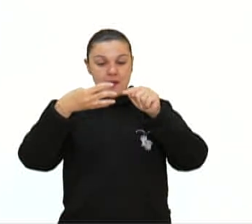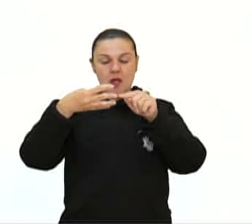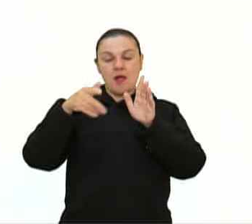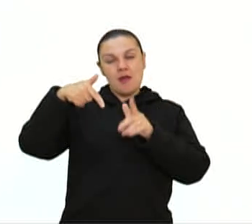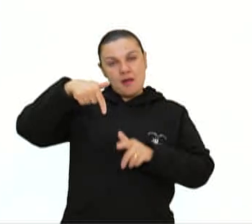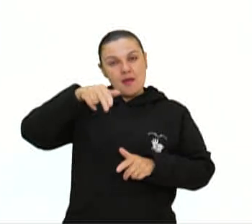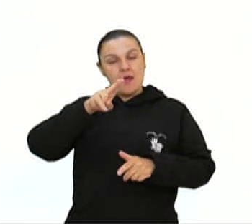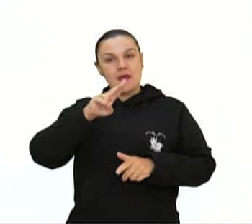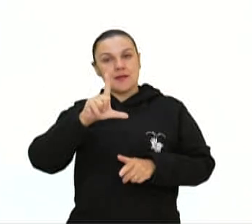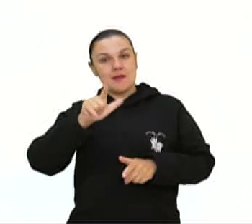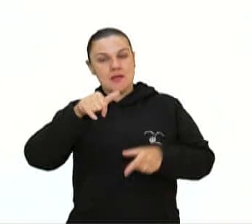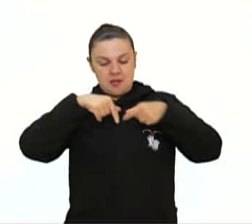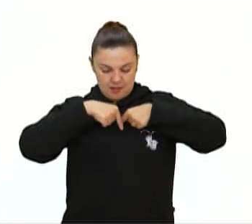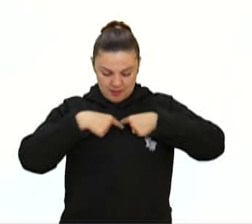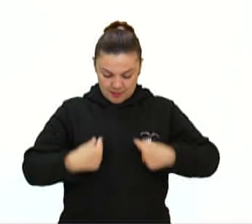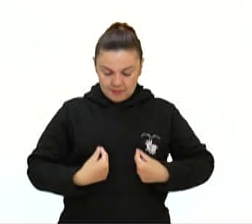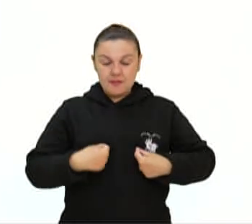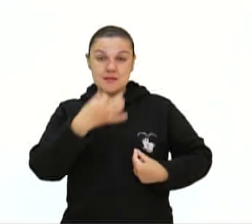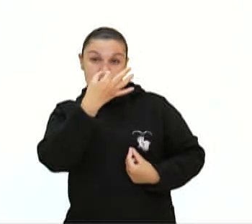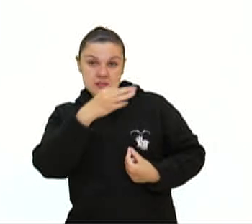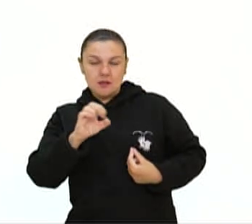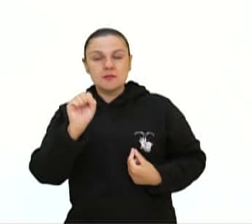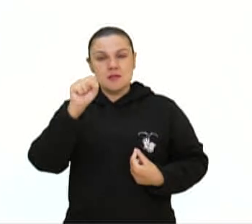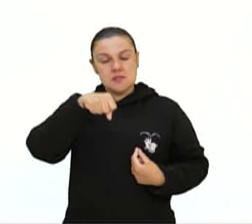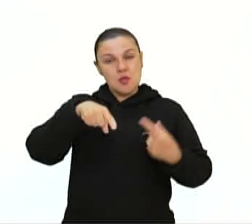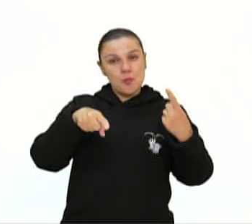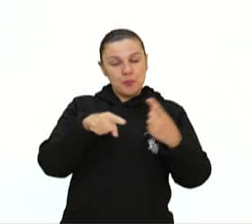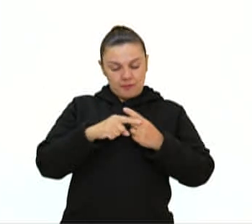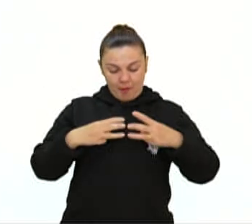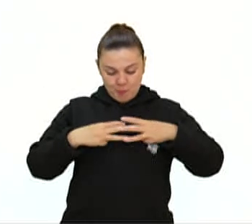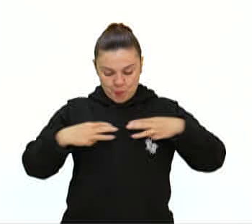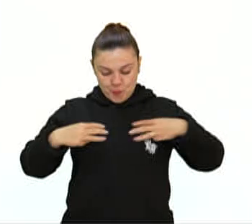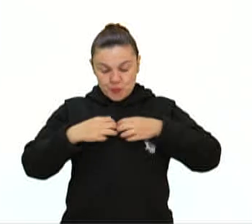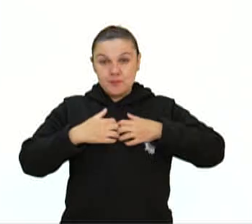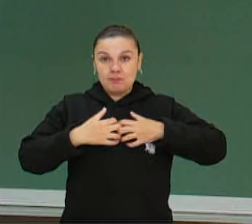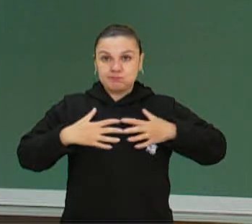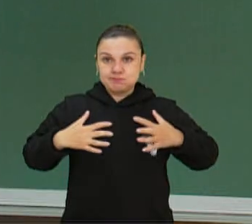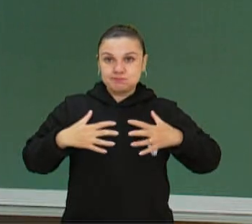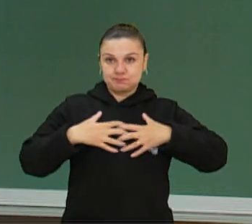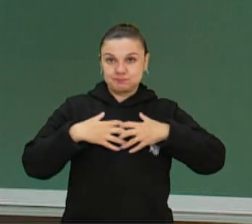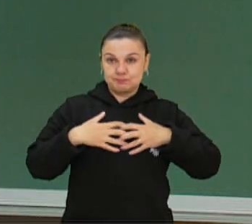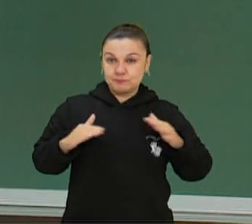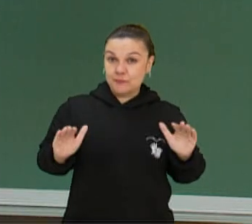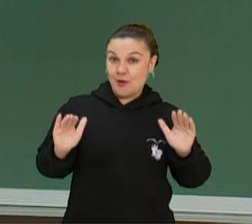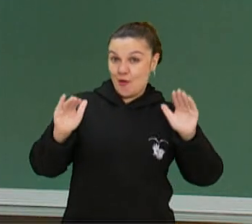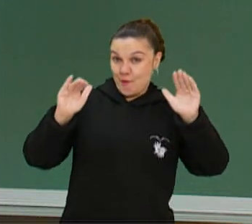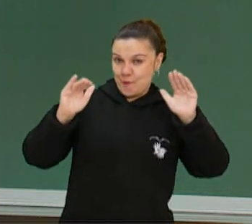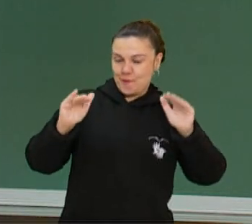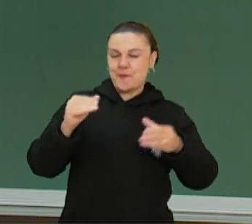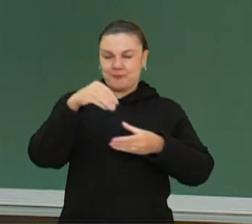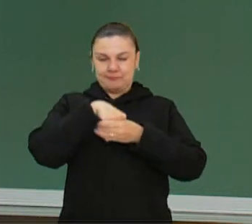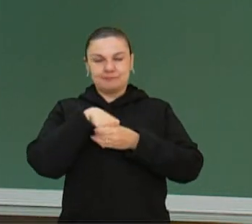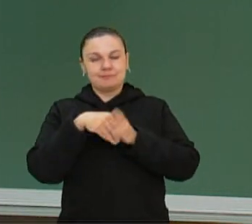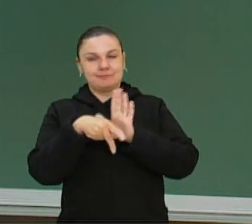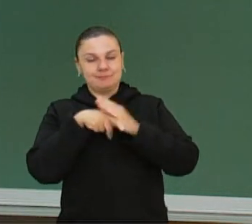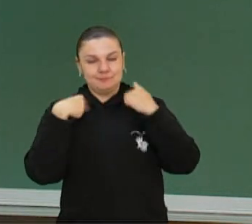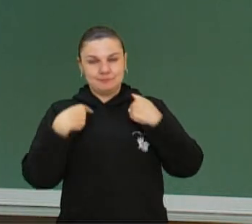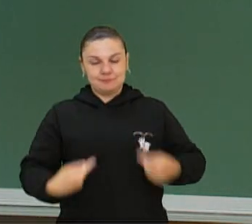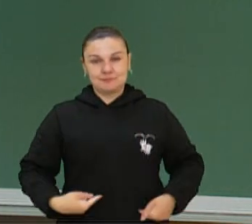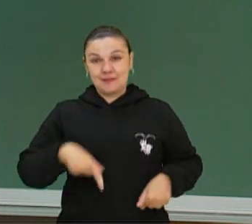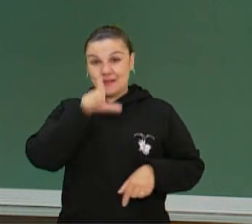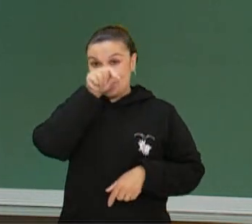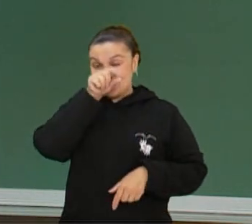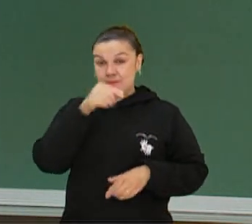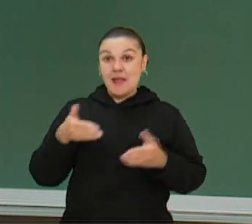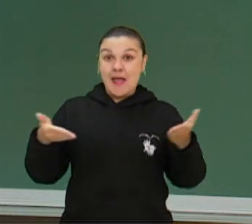quilha, está correta, acertou, que é onde vão se fixar os músculos para melhor adaptação ao voo dentro das aves. Agora, pessoal, eu vou